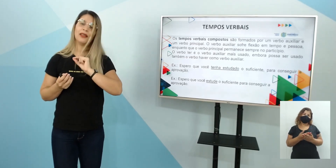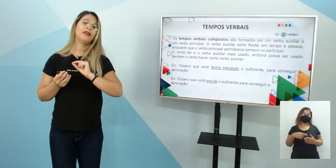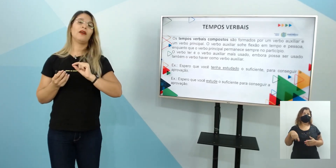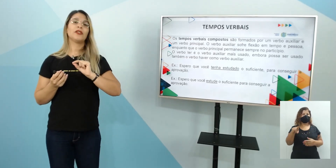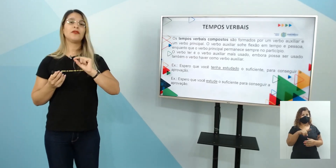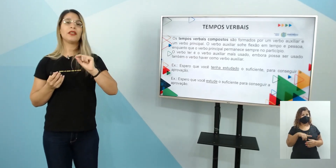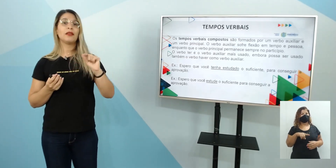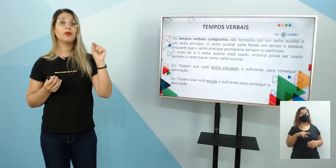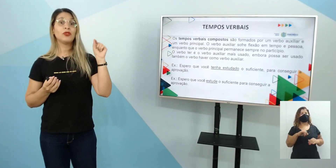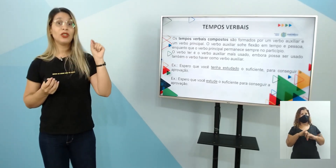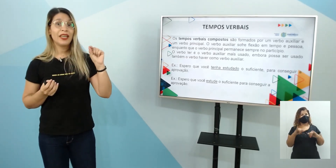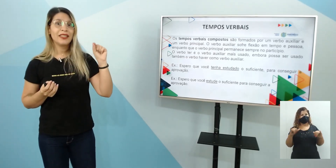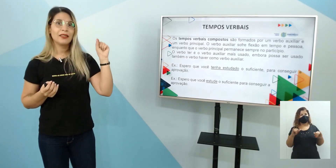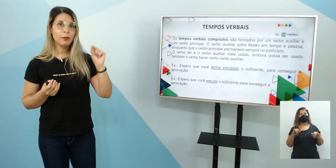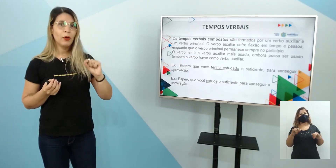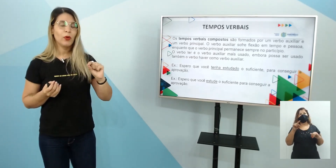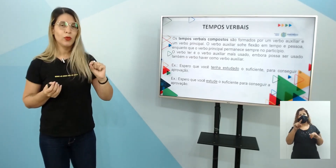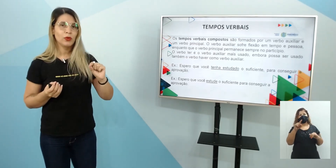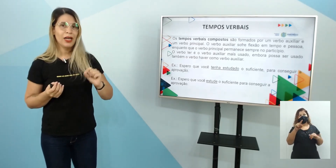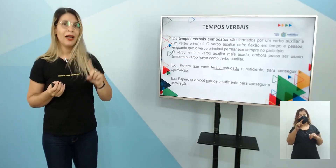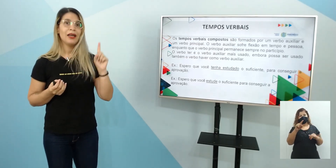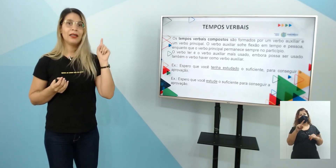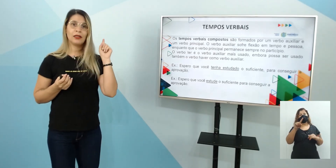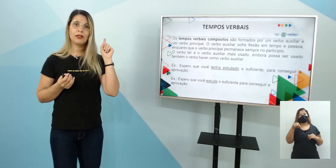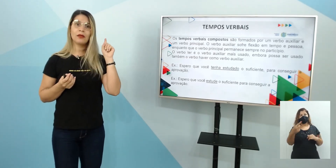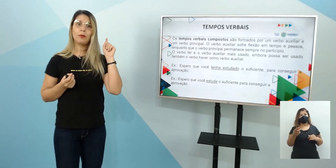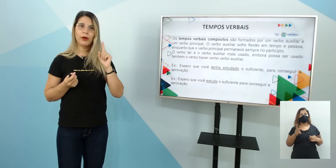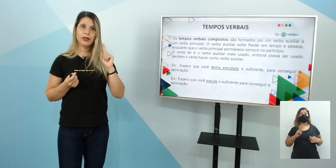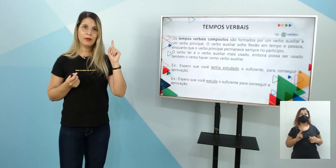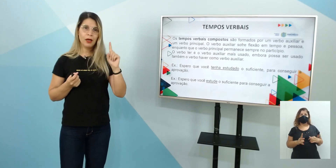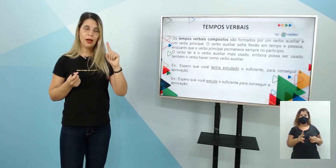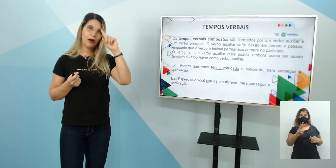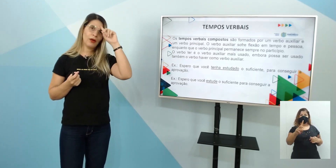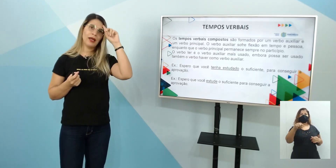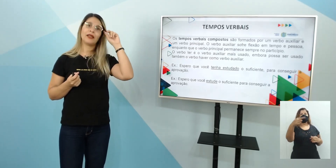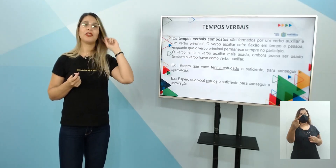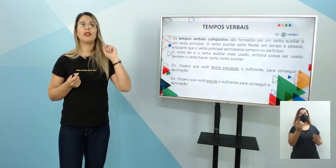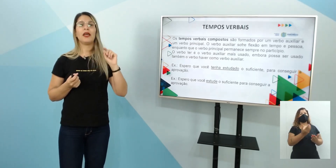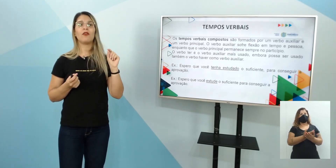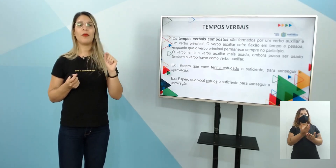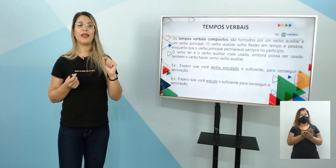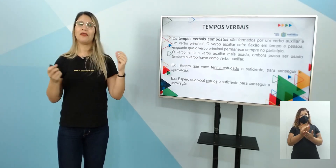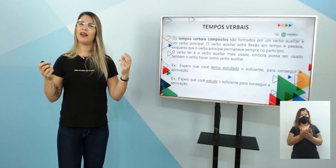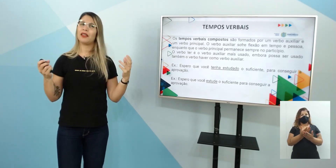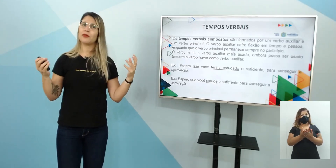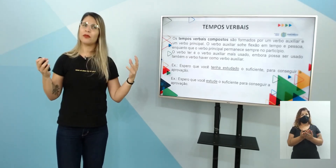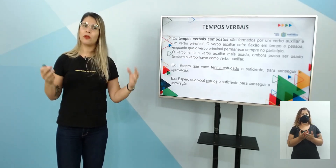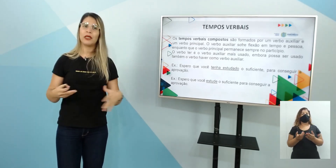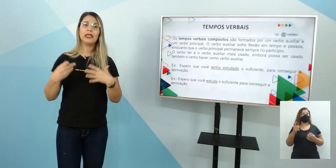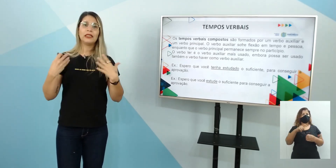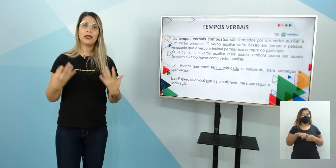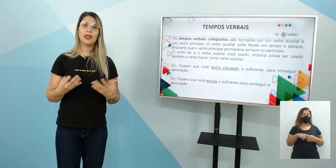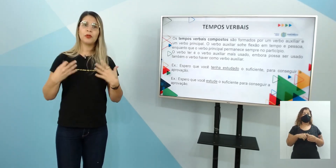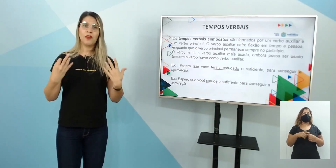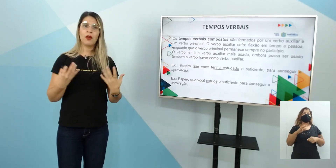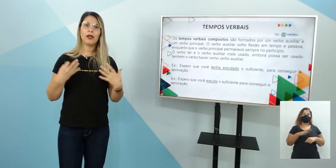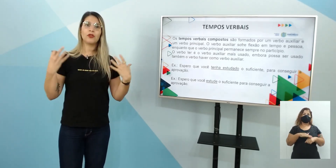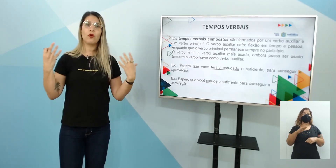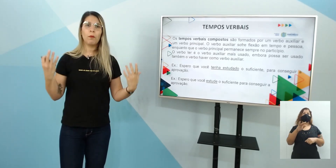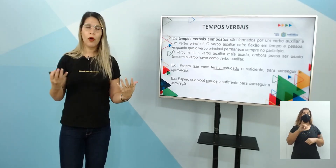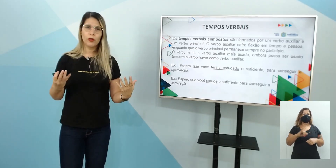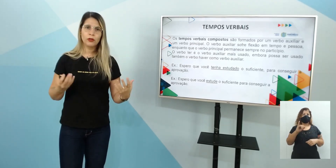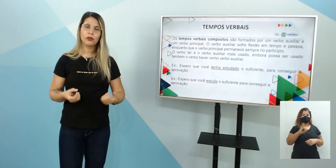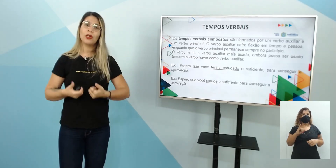lembrem-se, nós ficamos nesse ponto, tá? Na nossa próxima aula, a gente recomeça falando sobre tempos